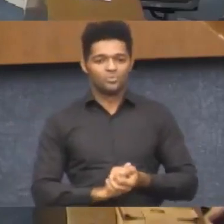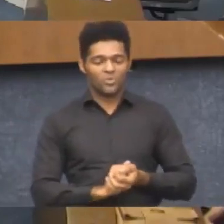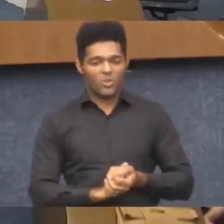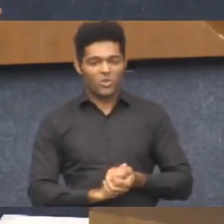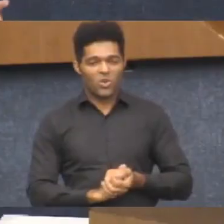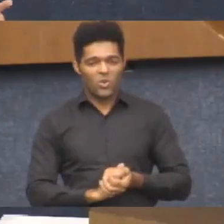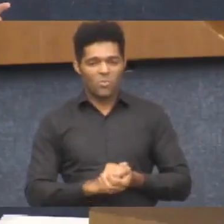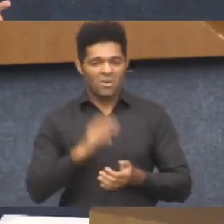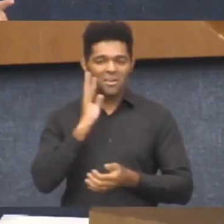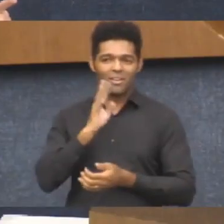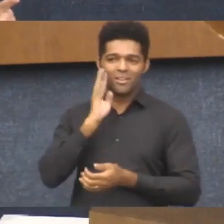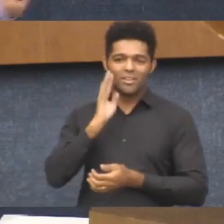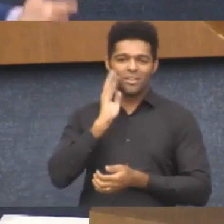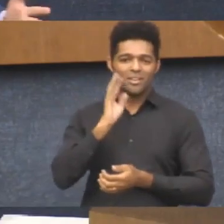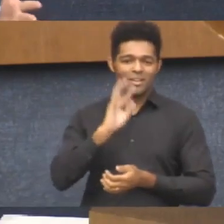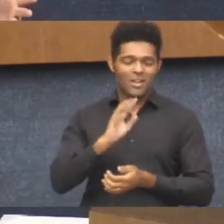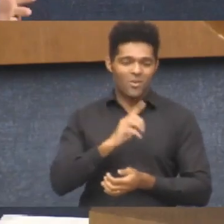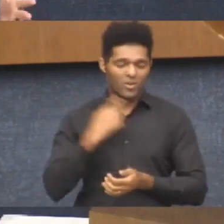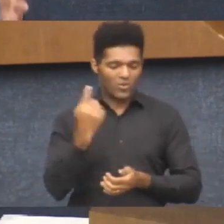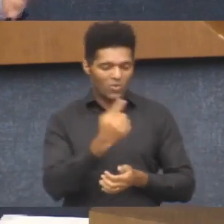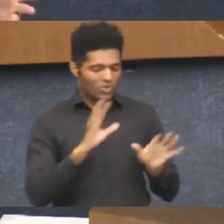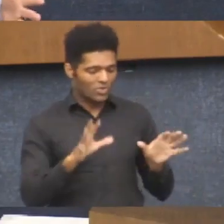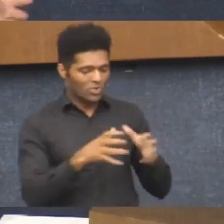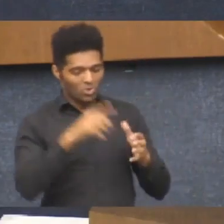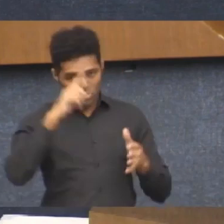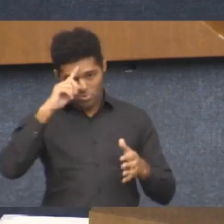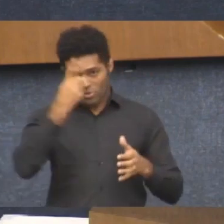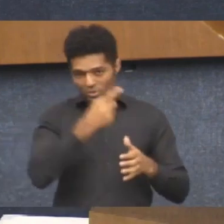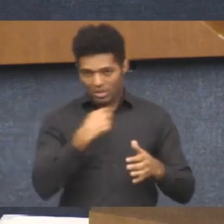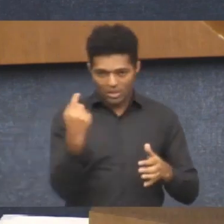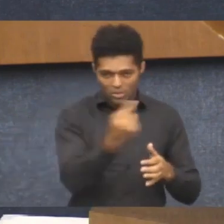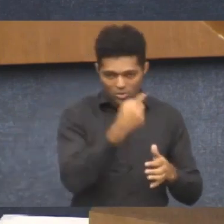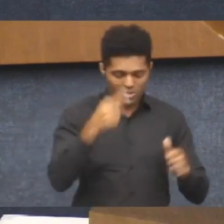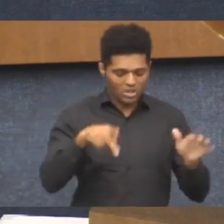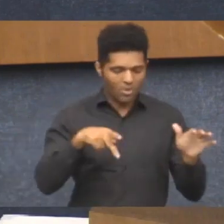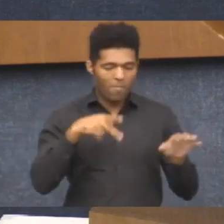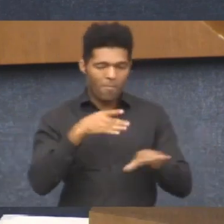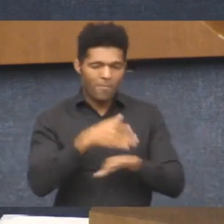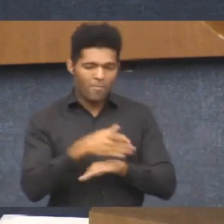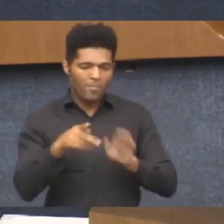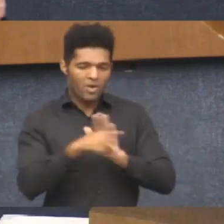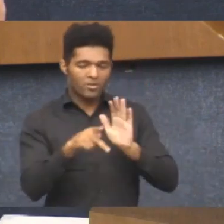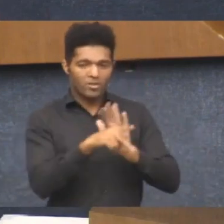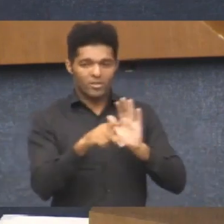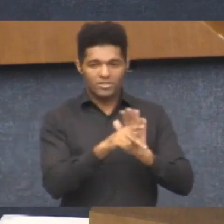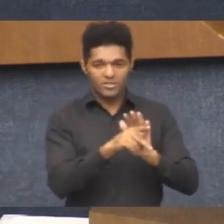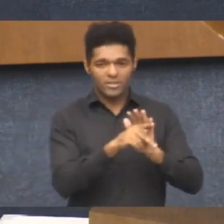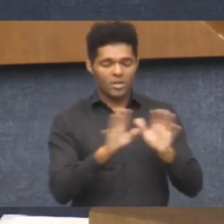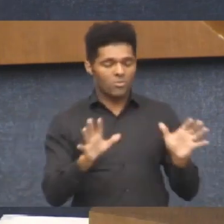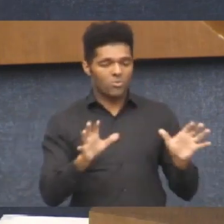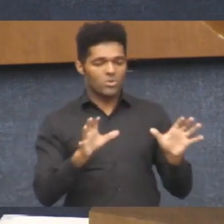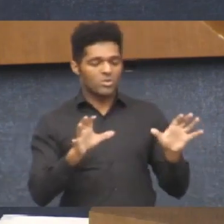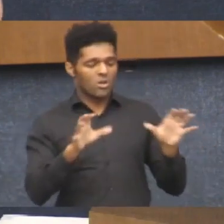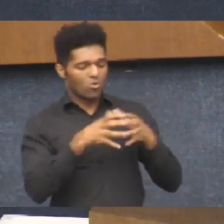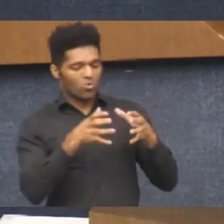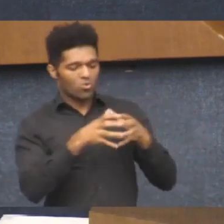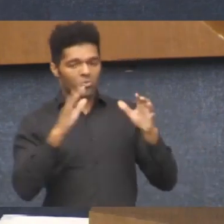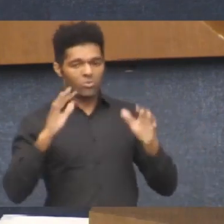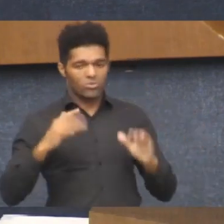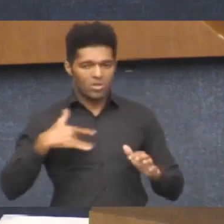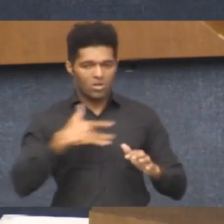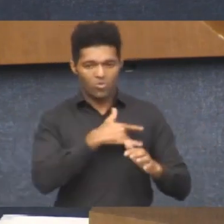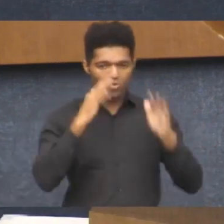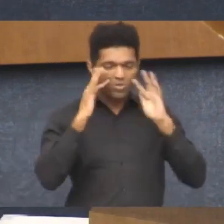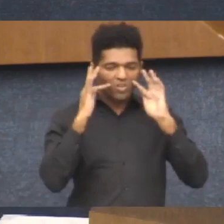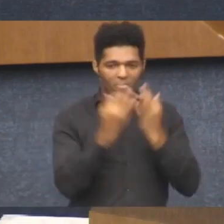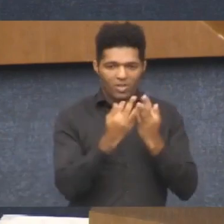E o mais legal é que o nosso mandato, além de nós, que somos profissionais da equipe da família, ele também tem os usuários do SUS, a comunidade está